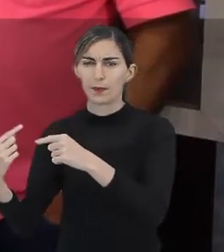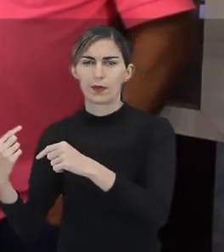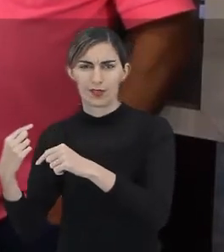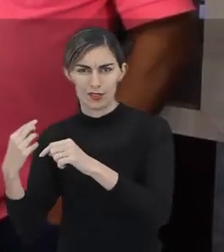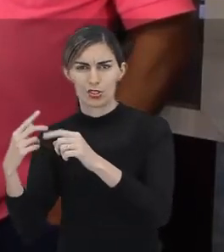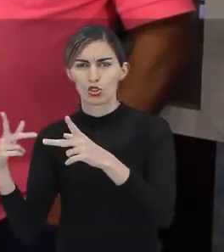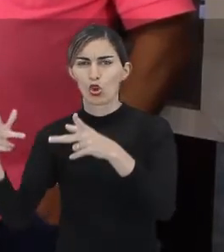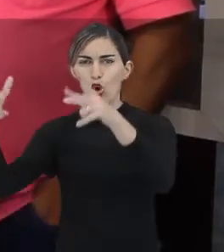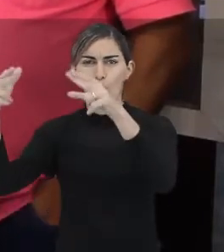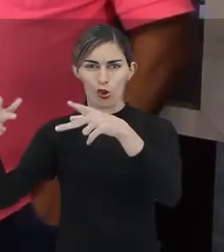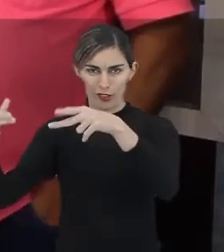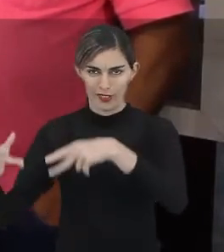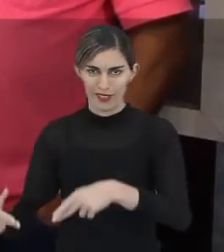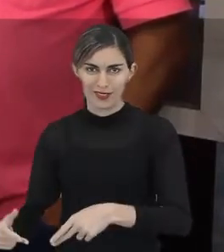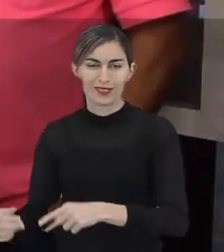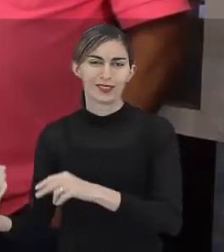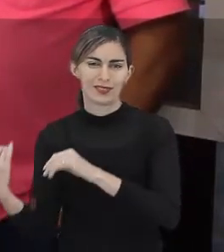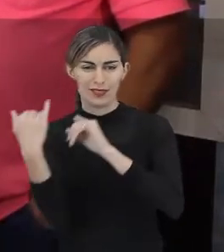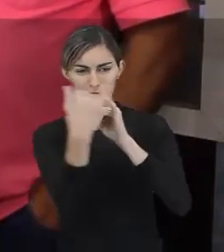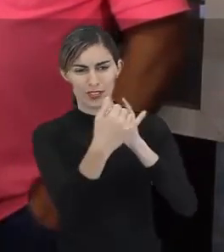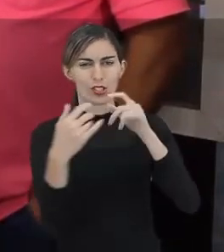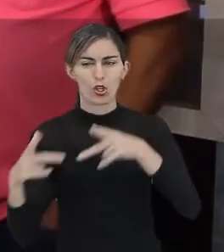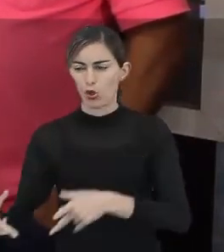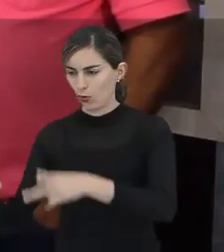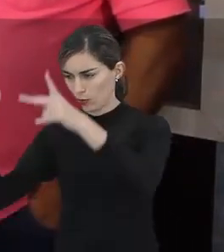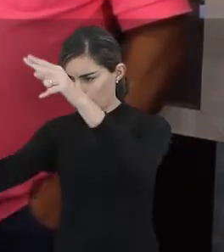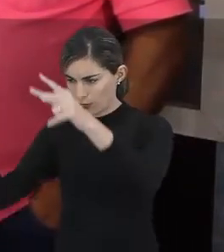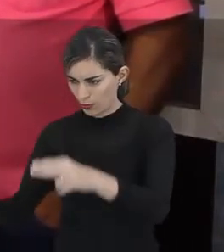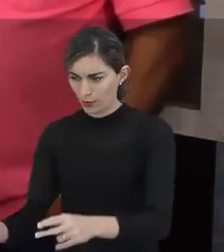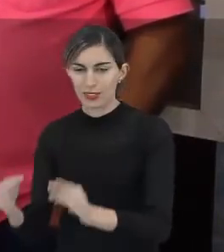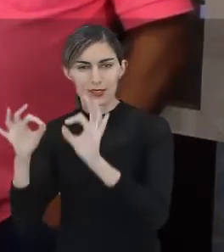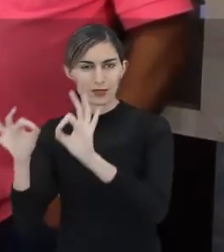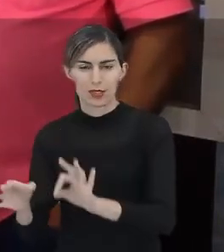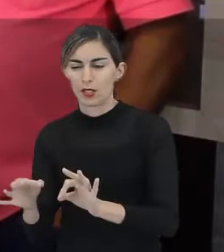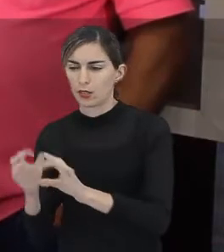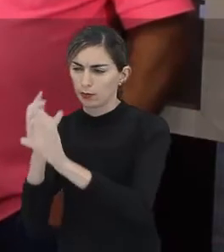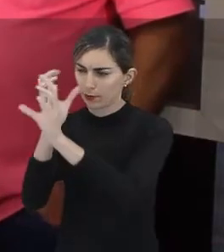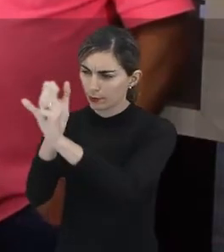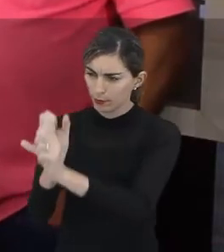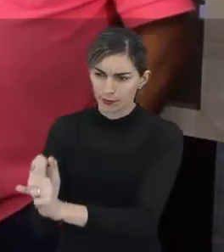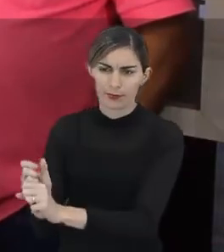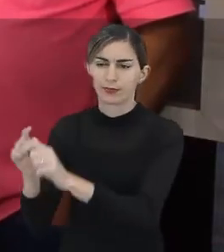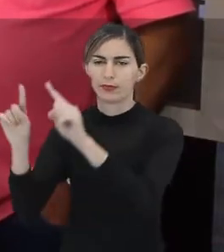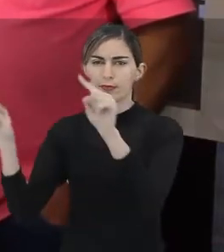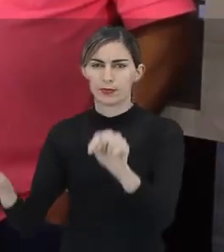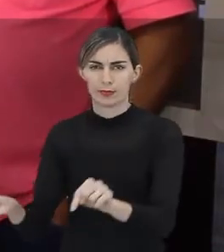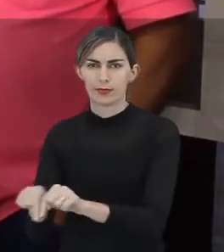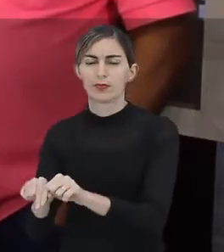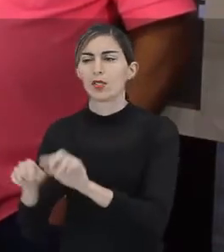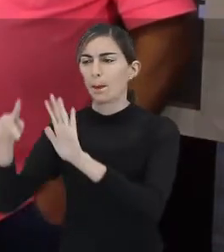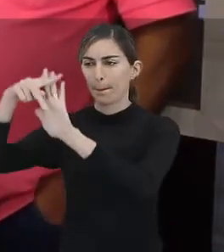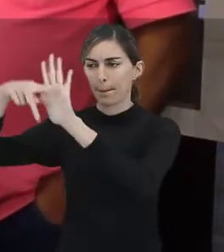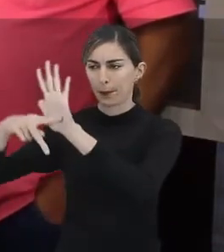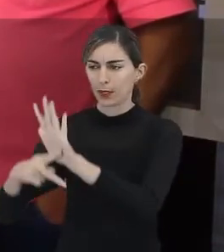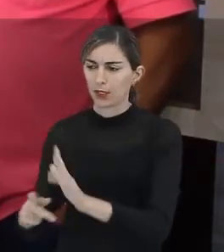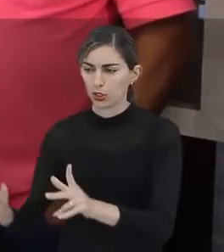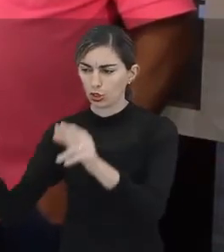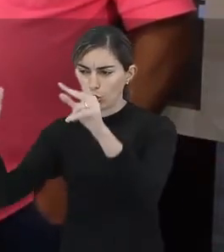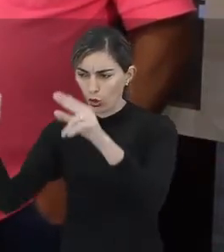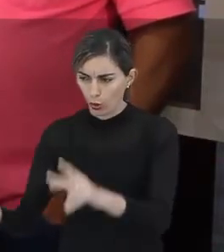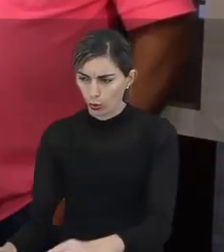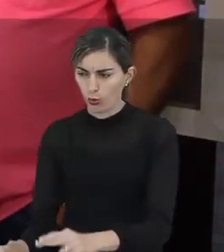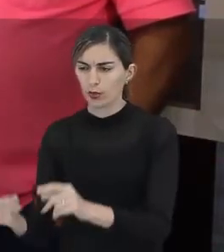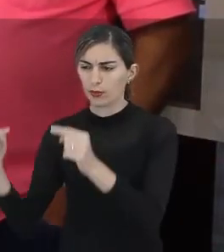para um otimizador de corte, que usamos é o Corte Certo. Então, a partir daí, é feito o plano de corte